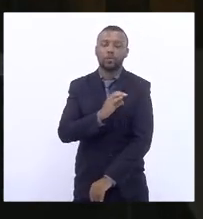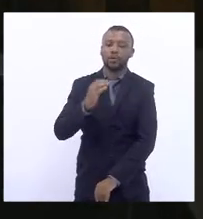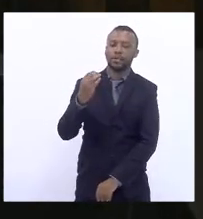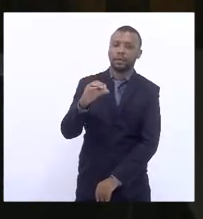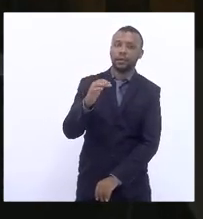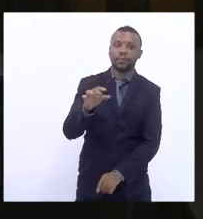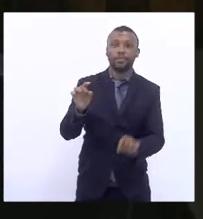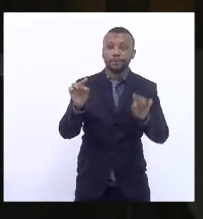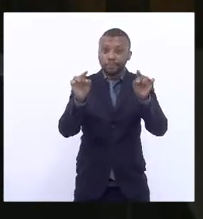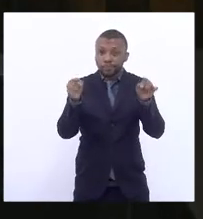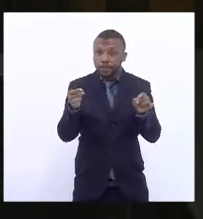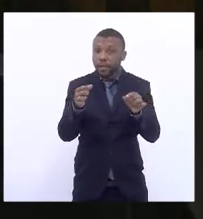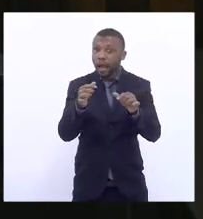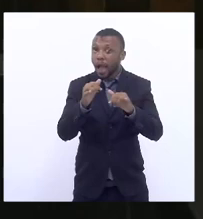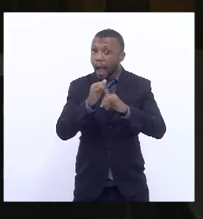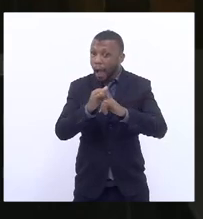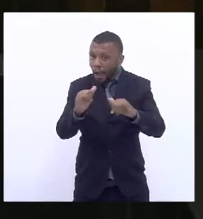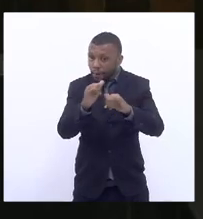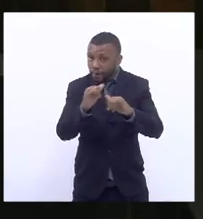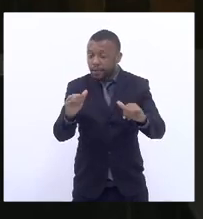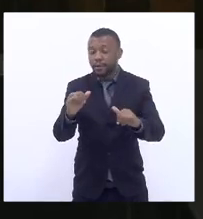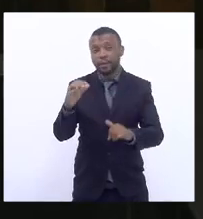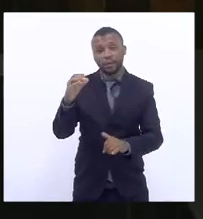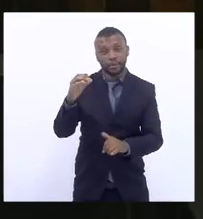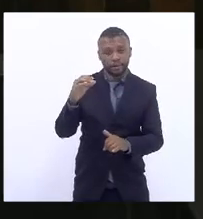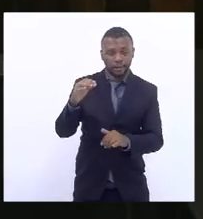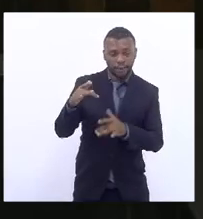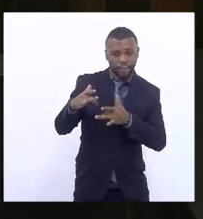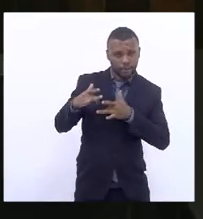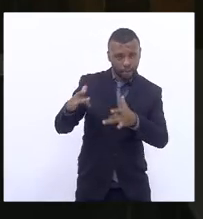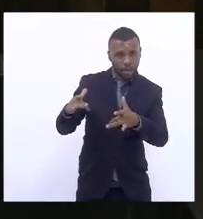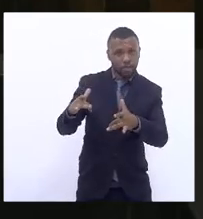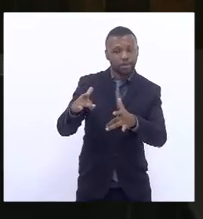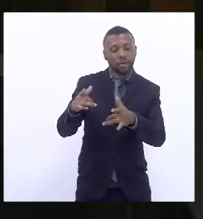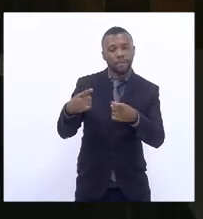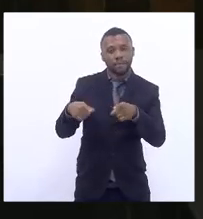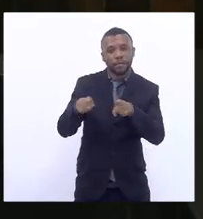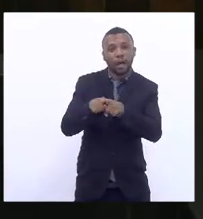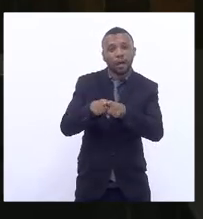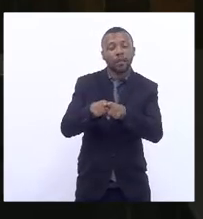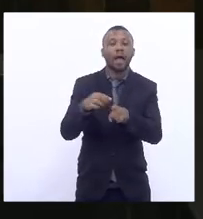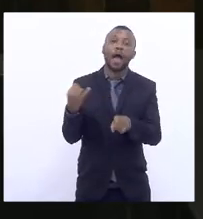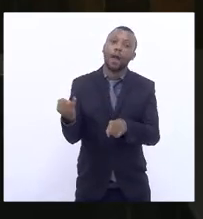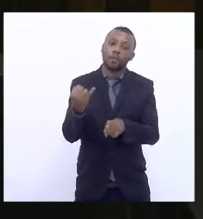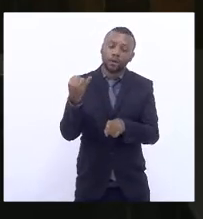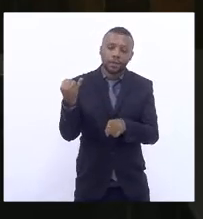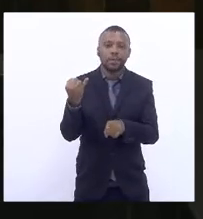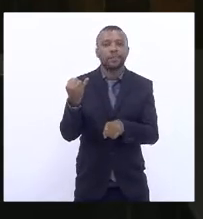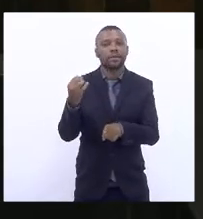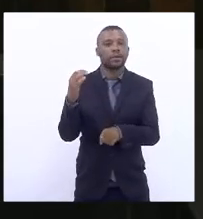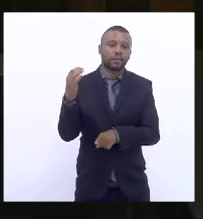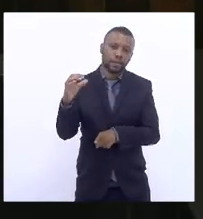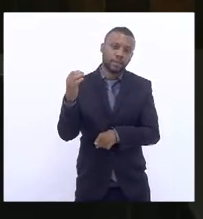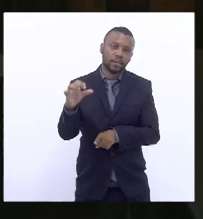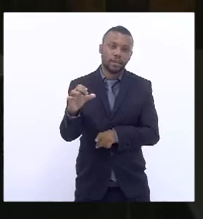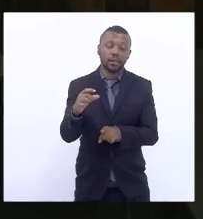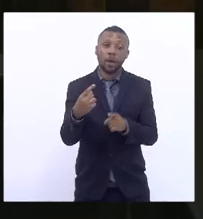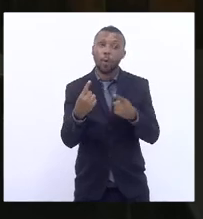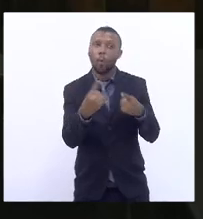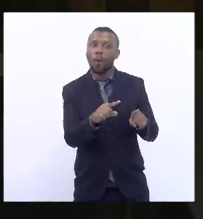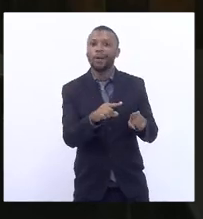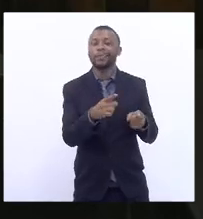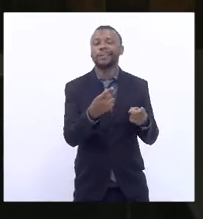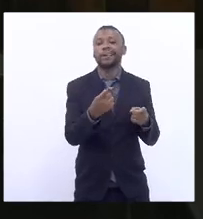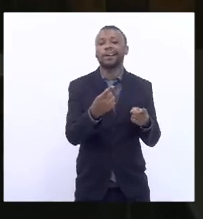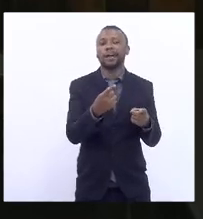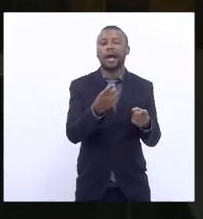parênteses, a campanha da fraternidade reforça a importância da ciência contra a tentativa de negar a importância da ciência, tão comum nos